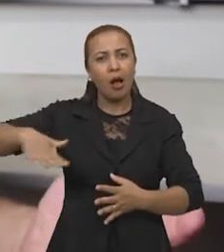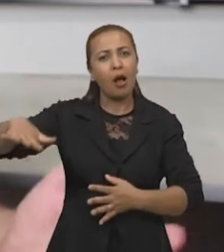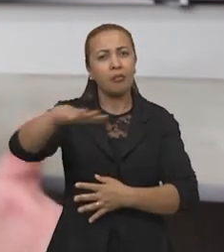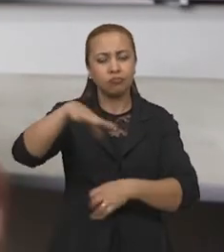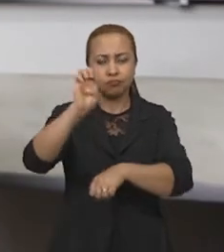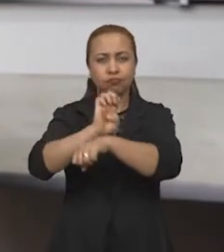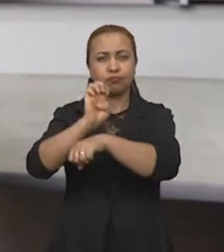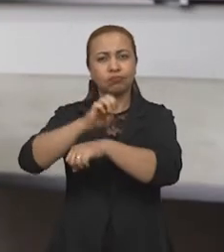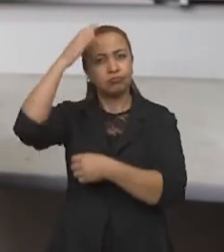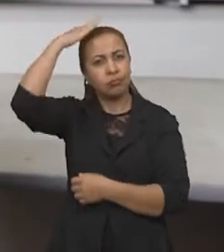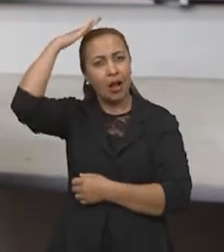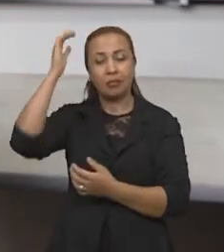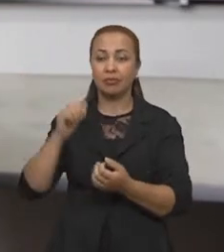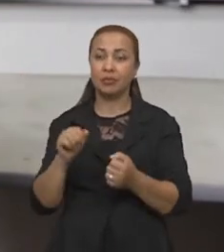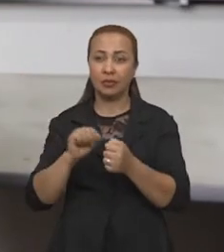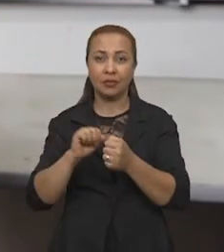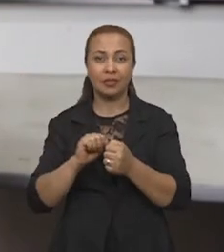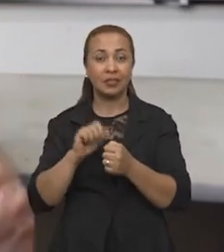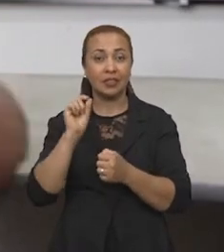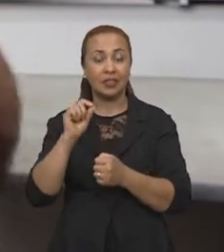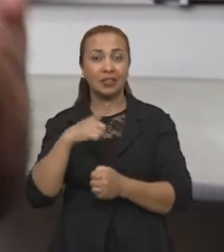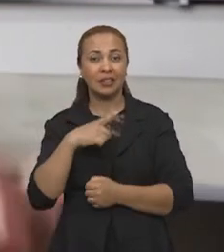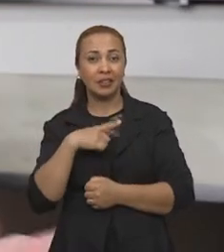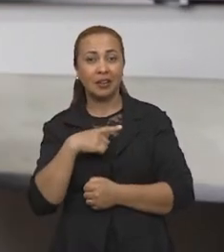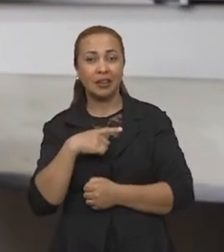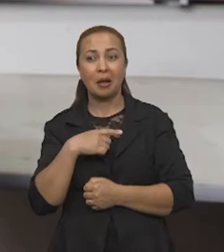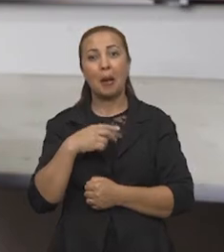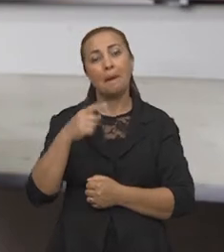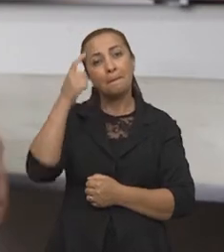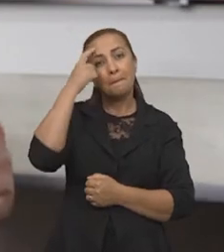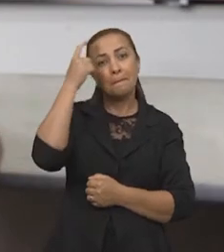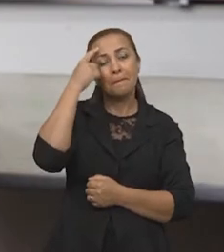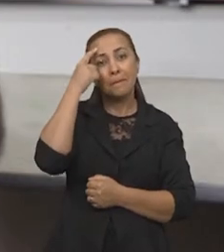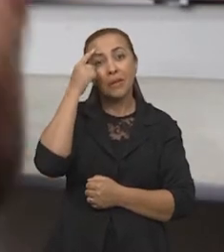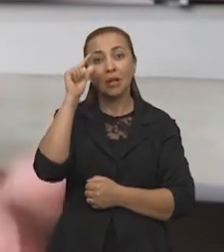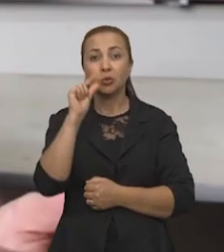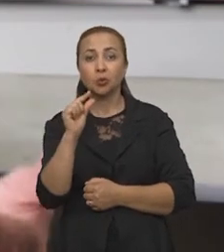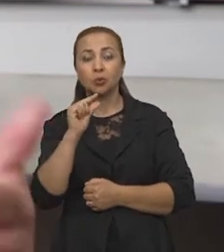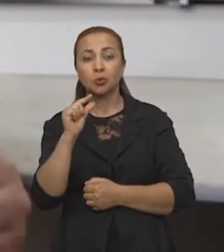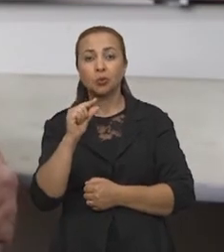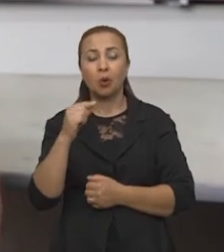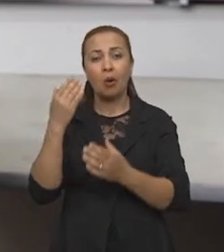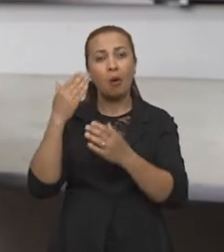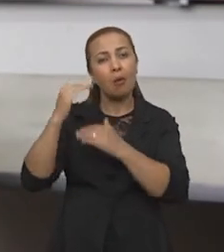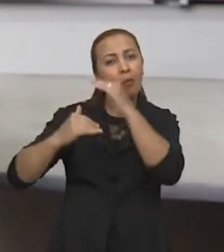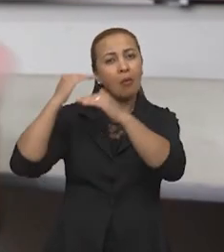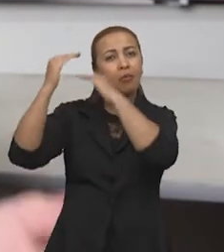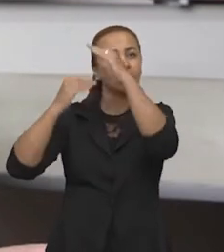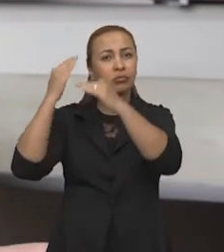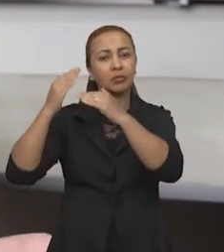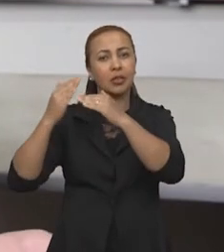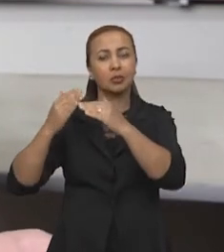sertãozão. É, isso vai fazer com que, ou já está fazendo com que, a gente repense um pouco do processo de